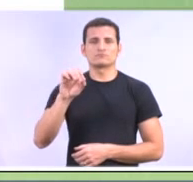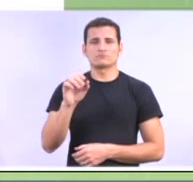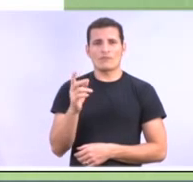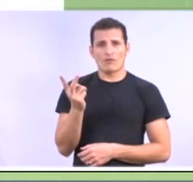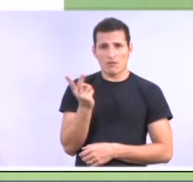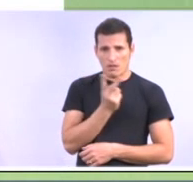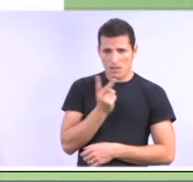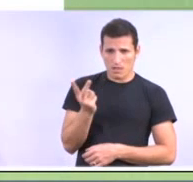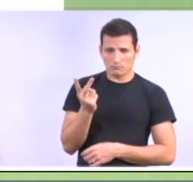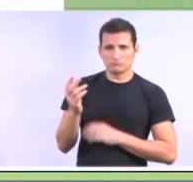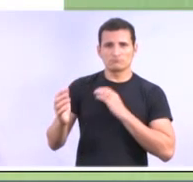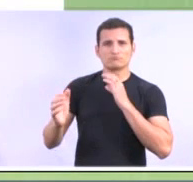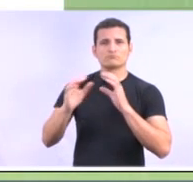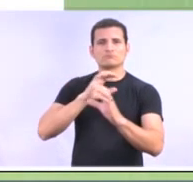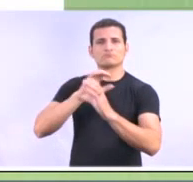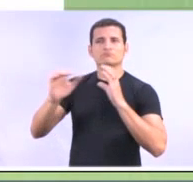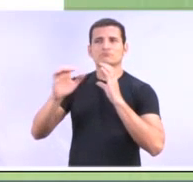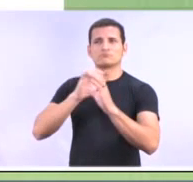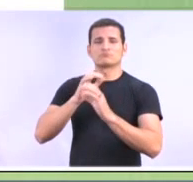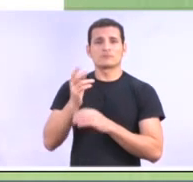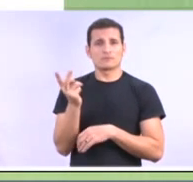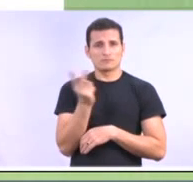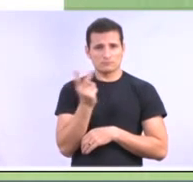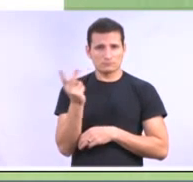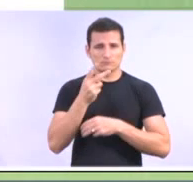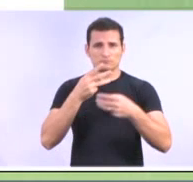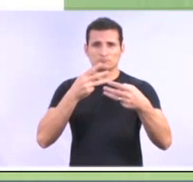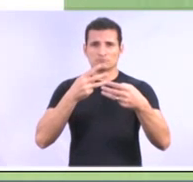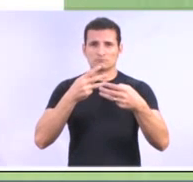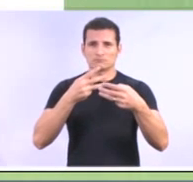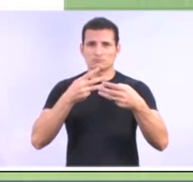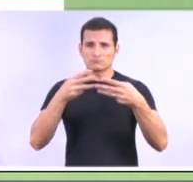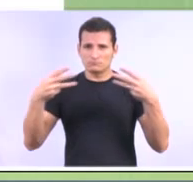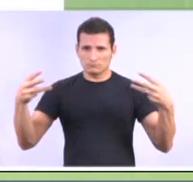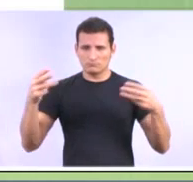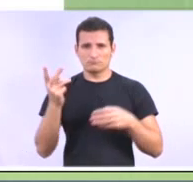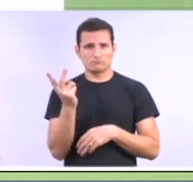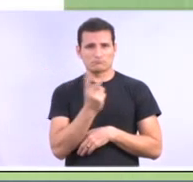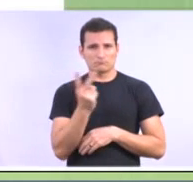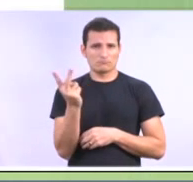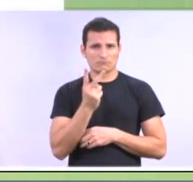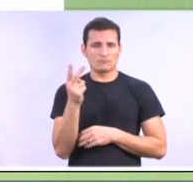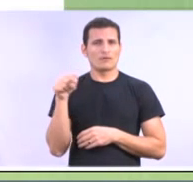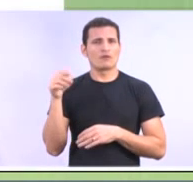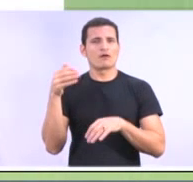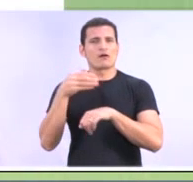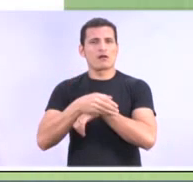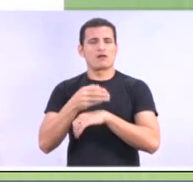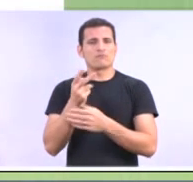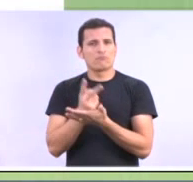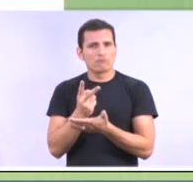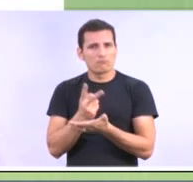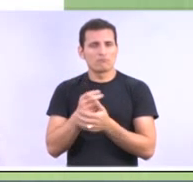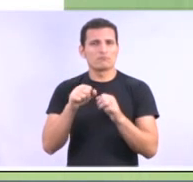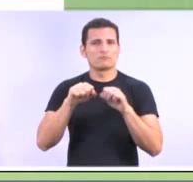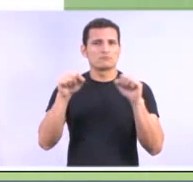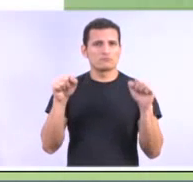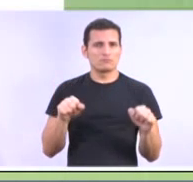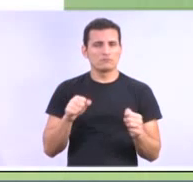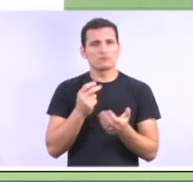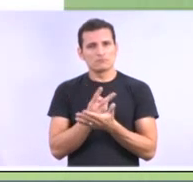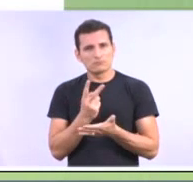comunicam, essas duas LANs estão acessando os mesmos sistemas, os mesmos equipamentos,